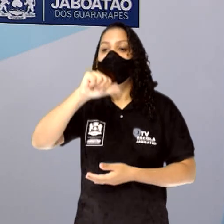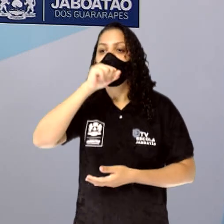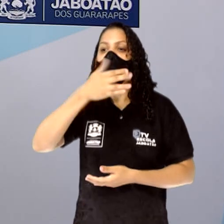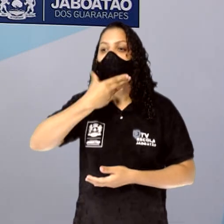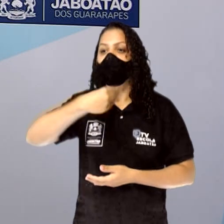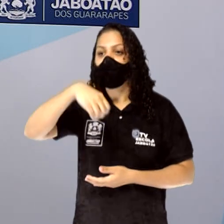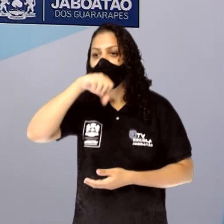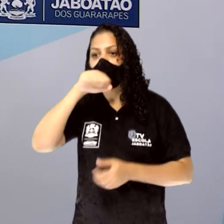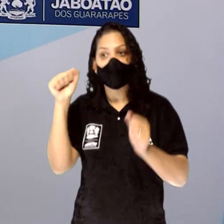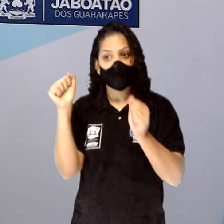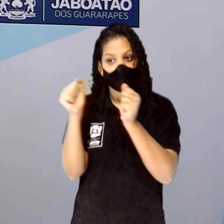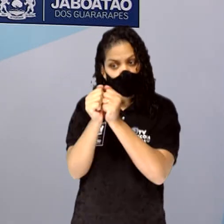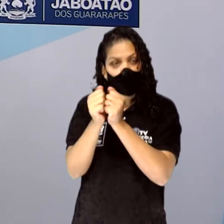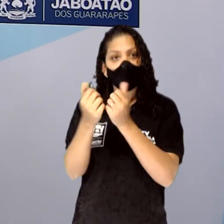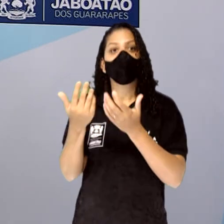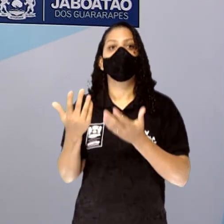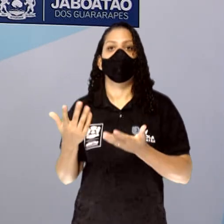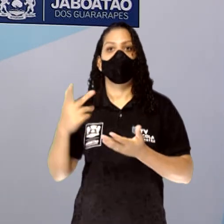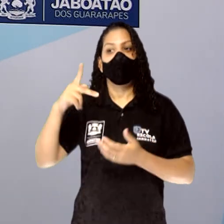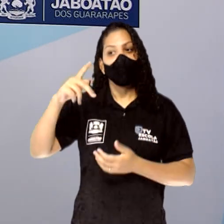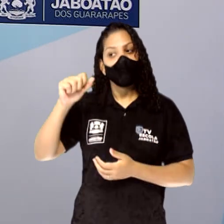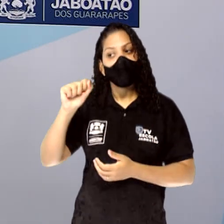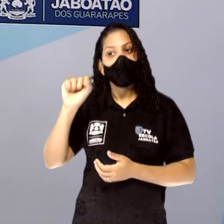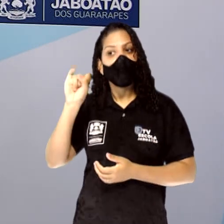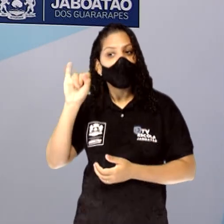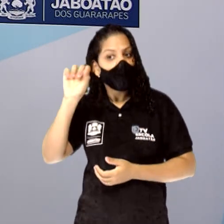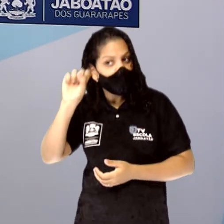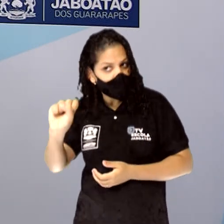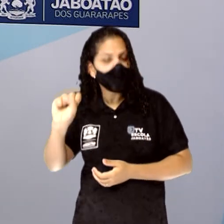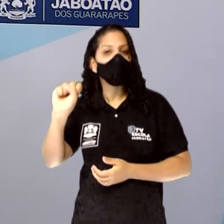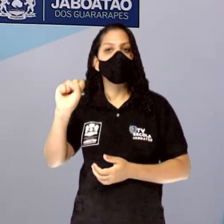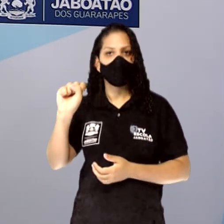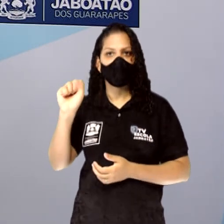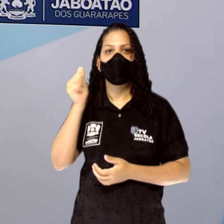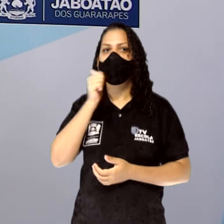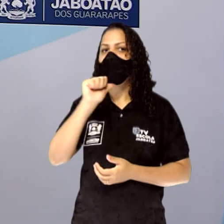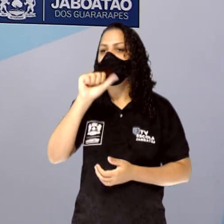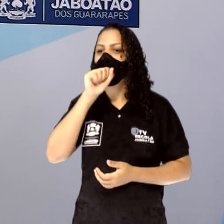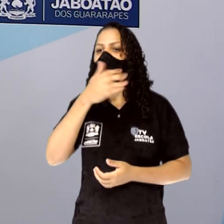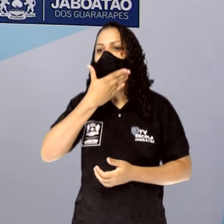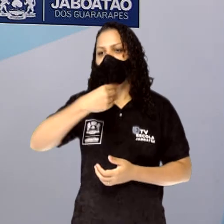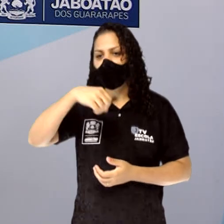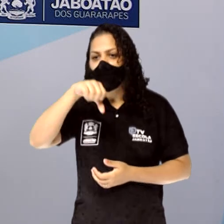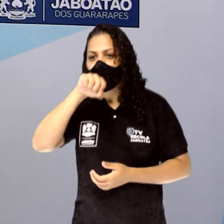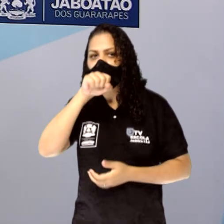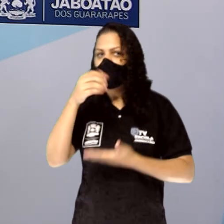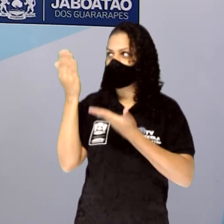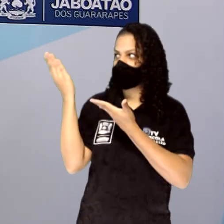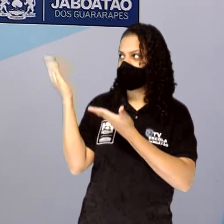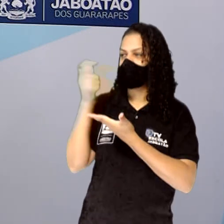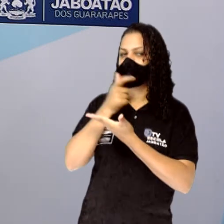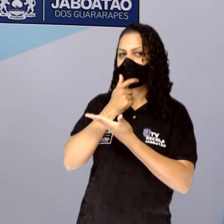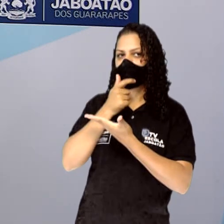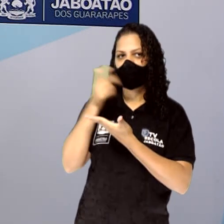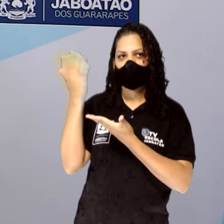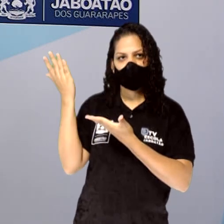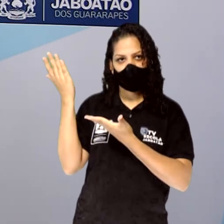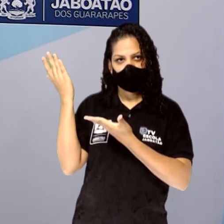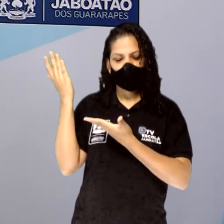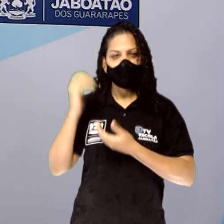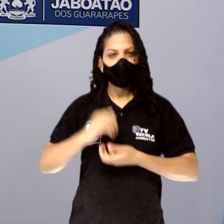ok? No caso, quando eu tenho os meus pais, eu falo my parents, tudo